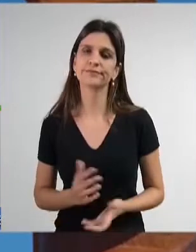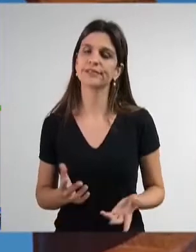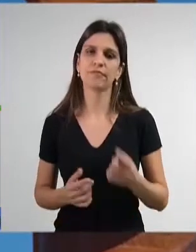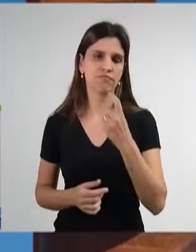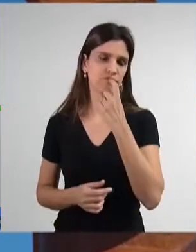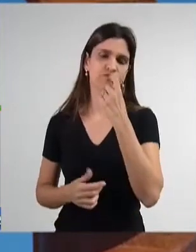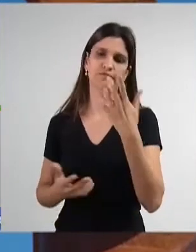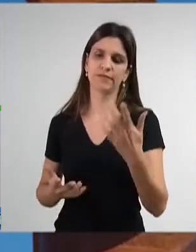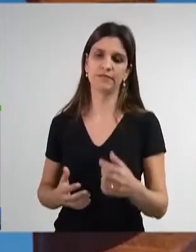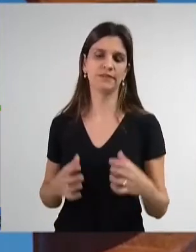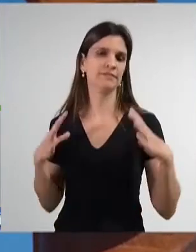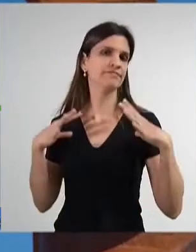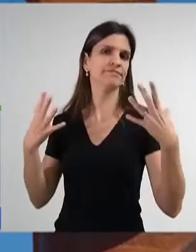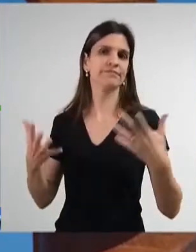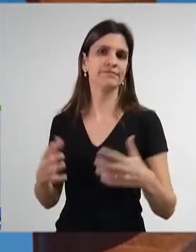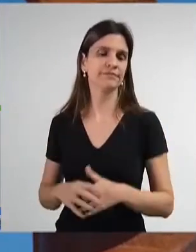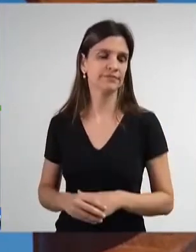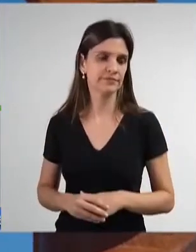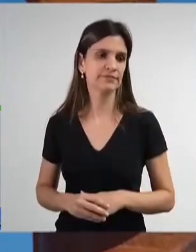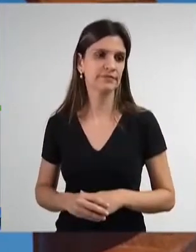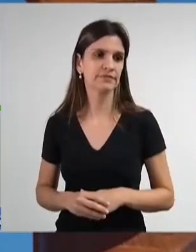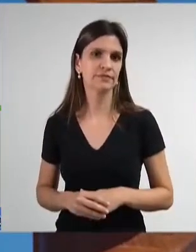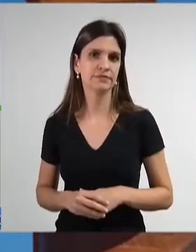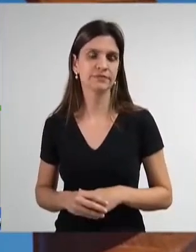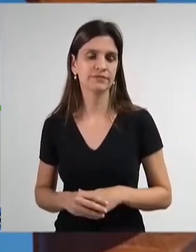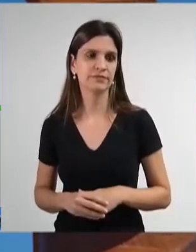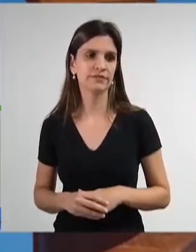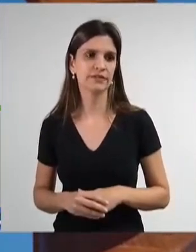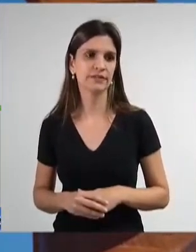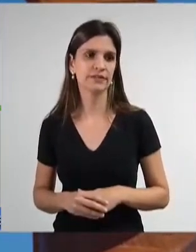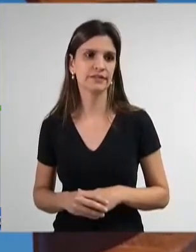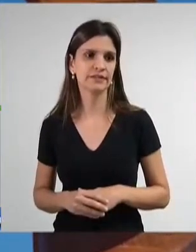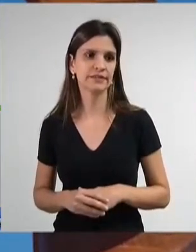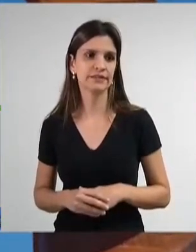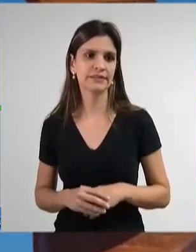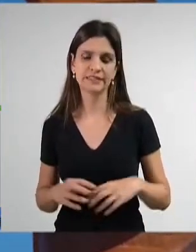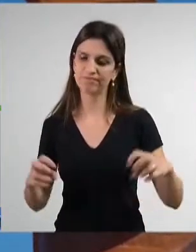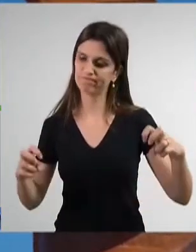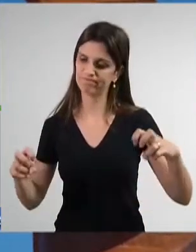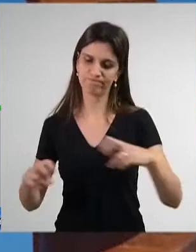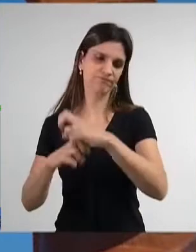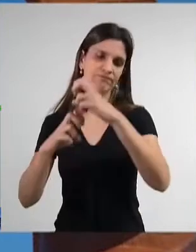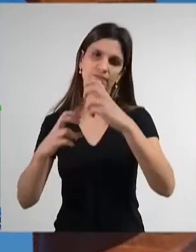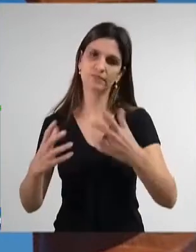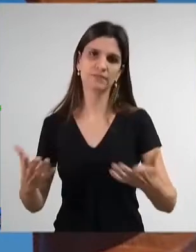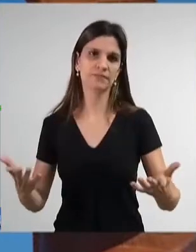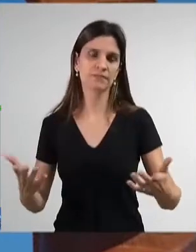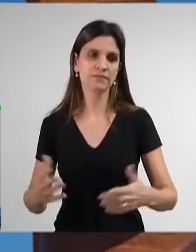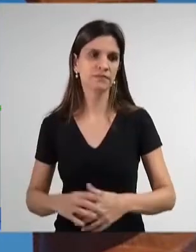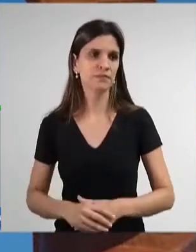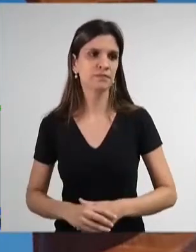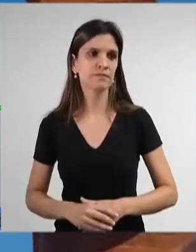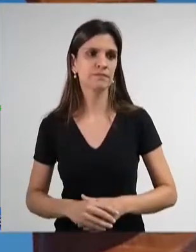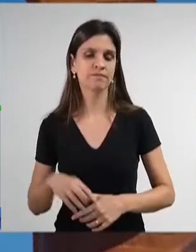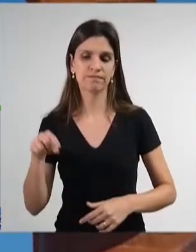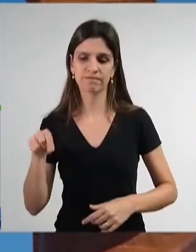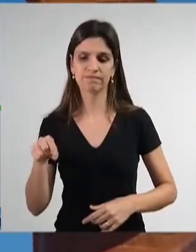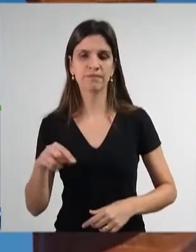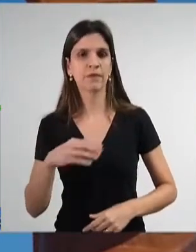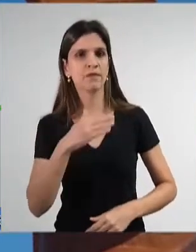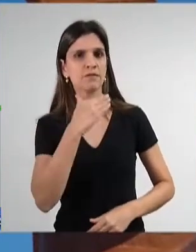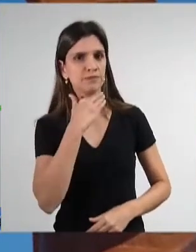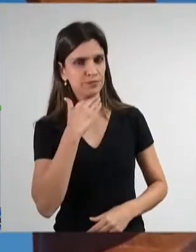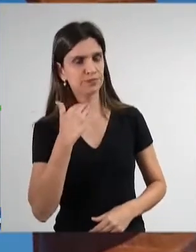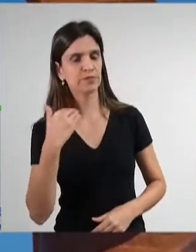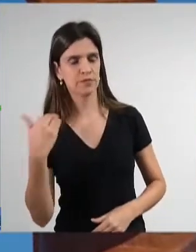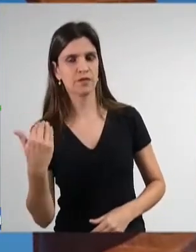uma festa e acabou provocando esse sinistro que culminou com